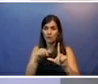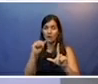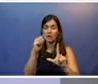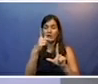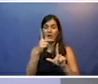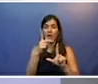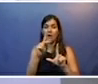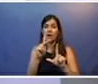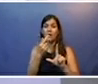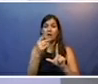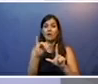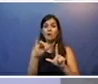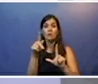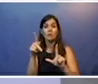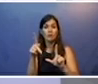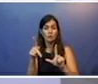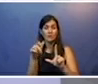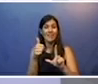10.